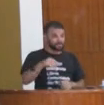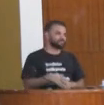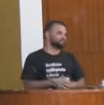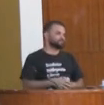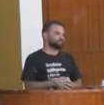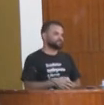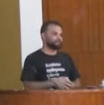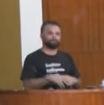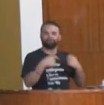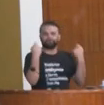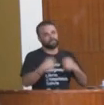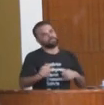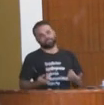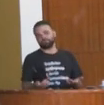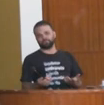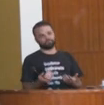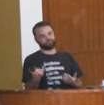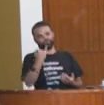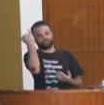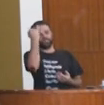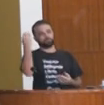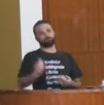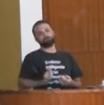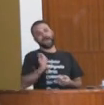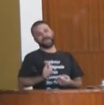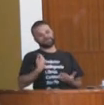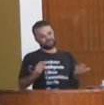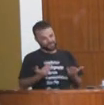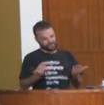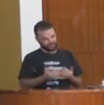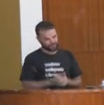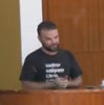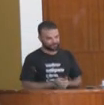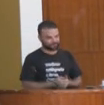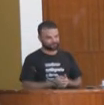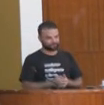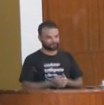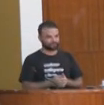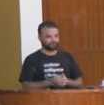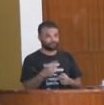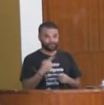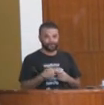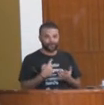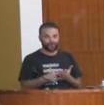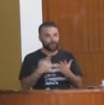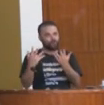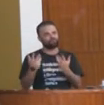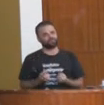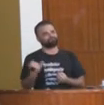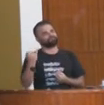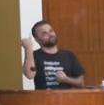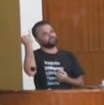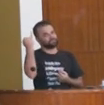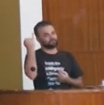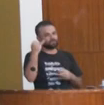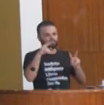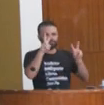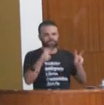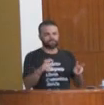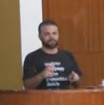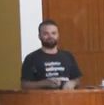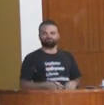poderia deixar de vir, deputado, atender o seu convite. Um tema tão sensível no qual o nosso prefeito Rodrigo